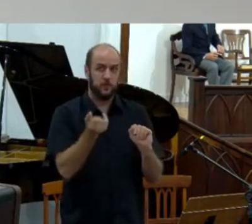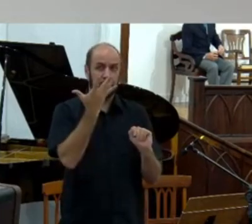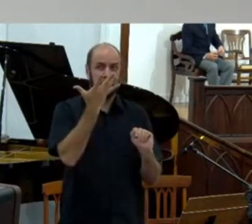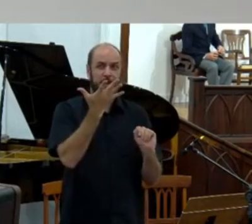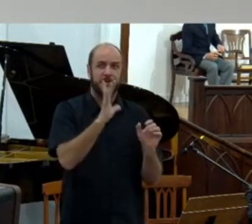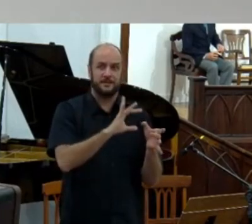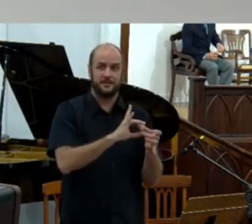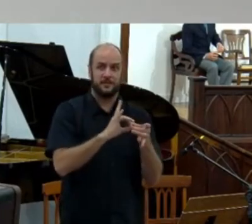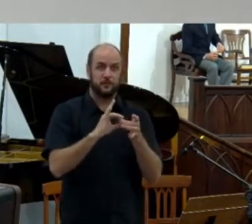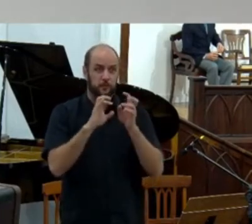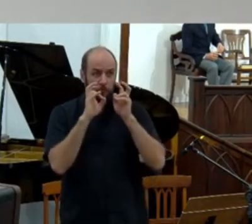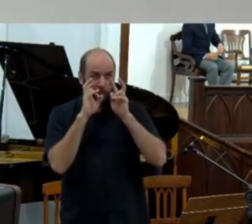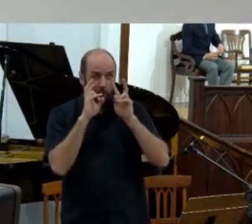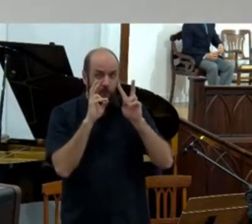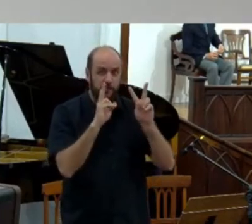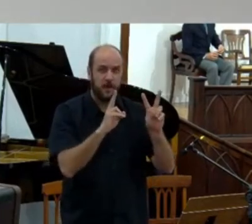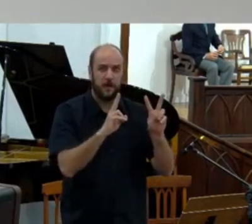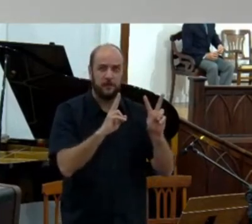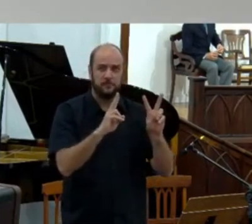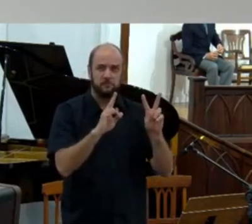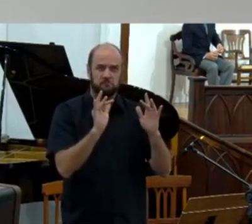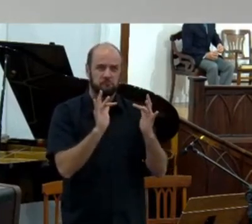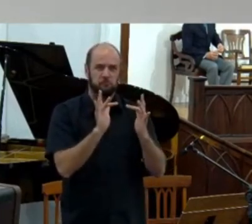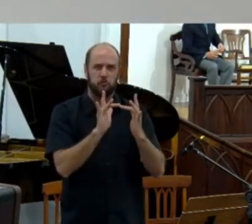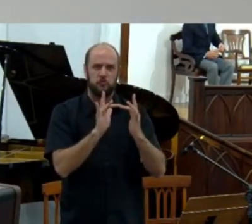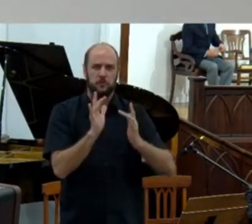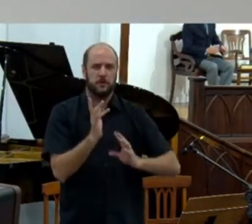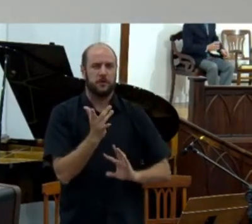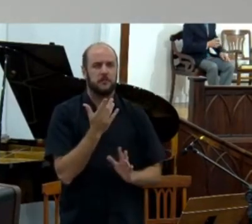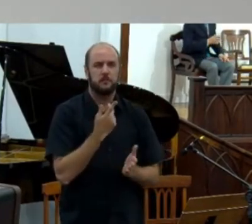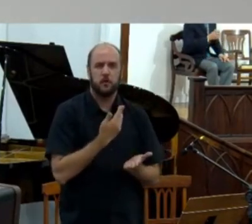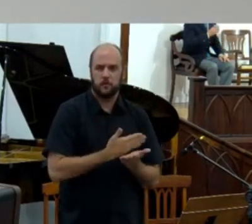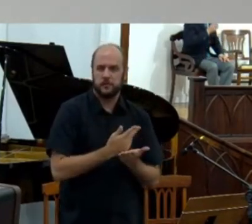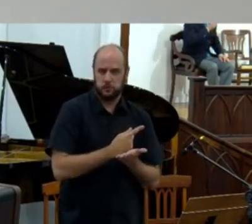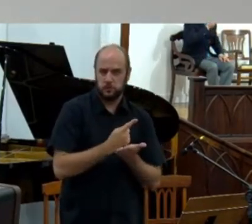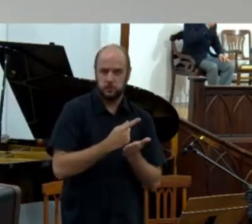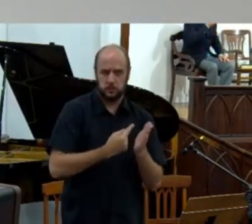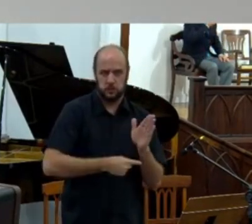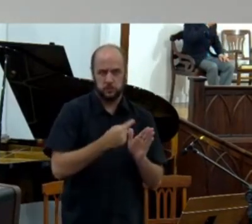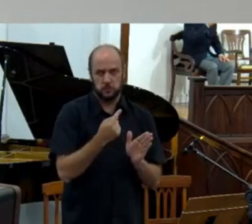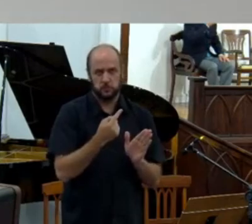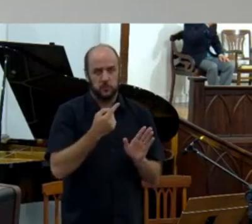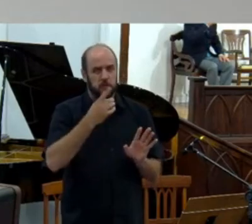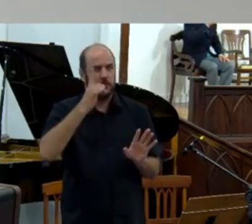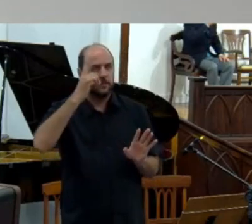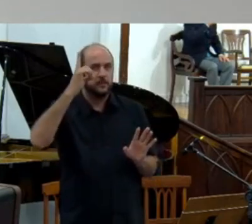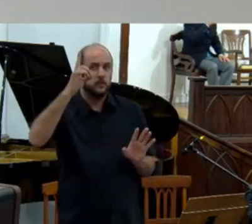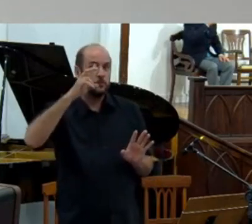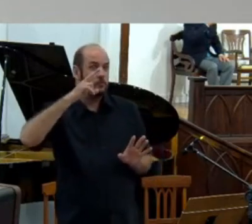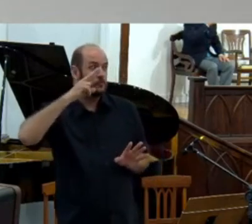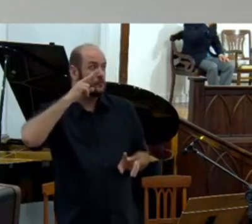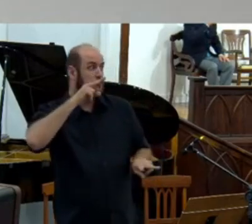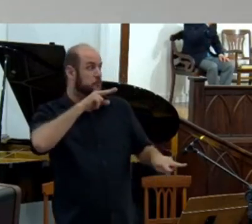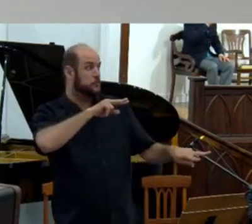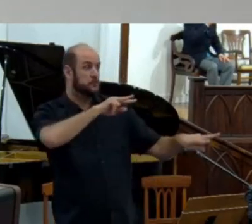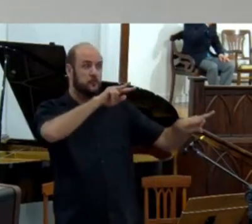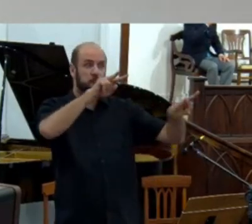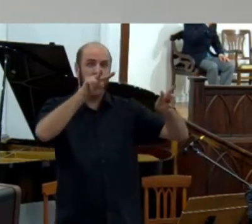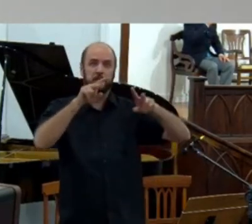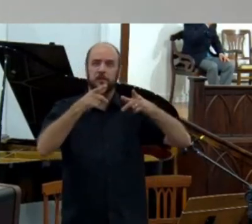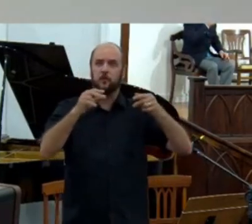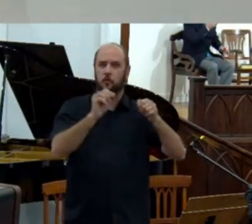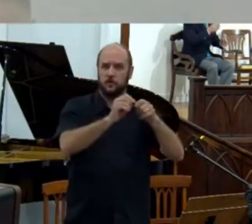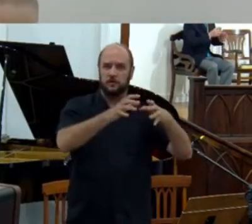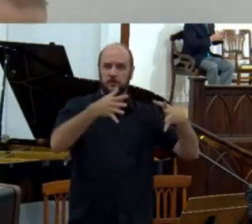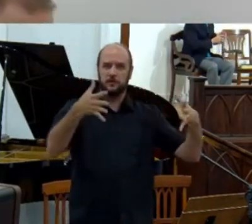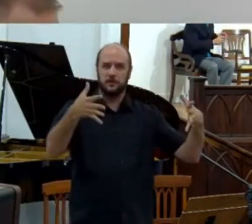ato de olhar. Nós começamos a Bíblia em Gênesis 1 e nós encontramos Deus vendo todas as coisas que Ele